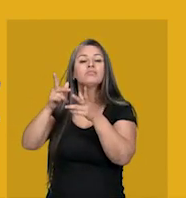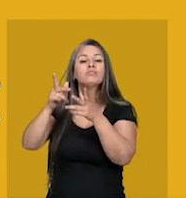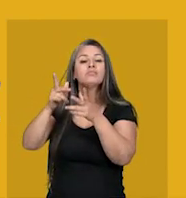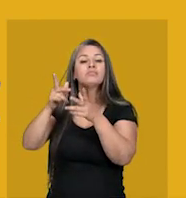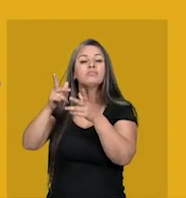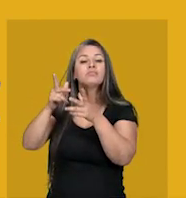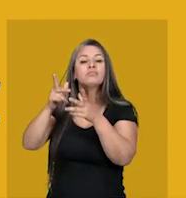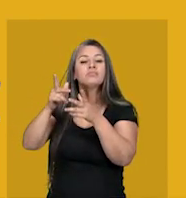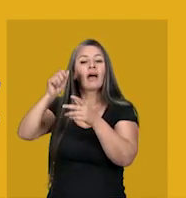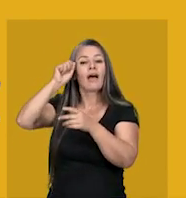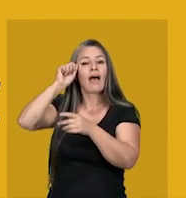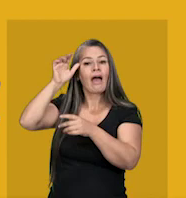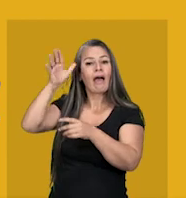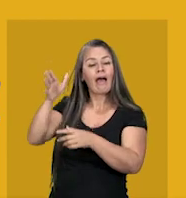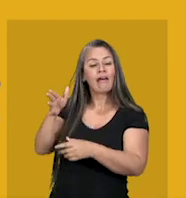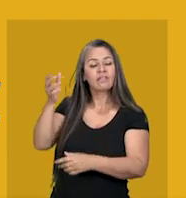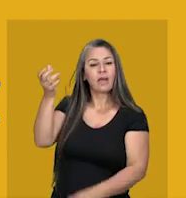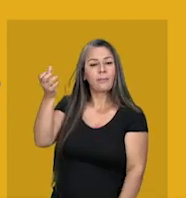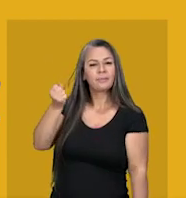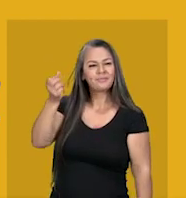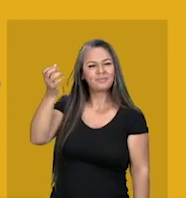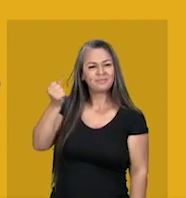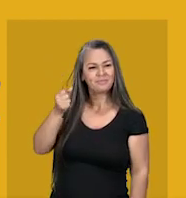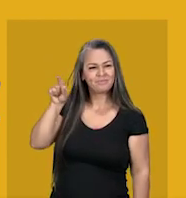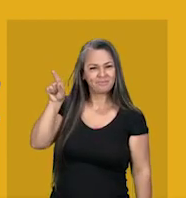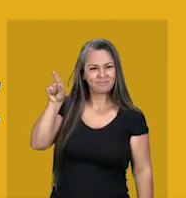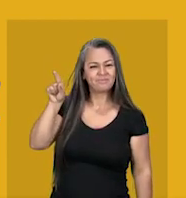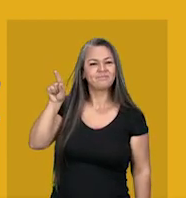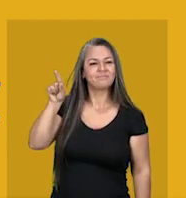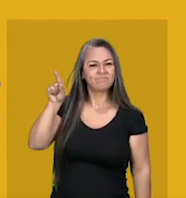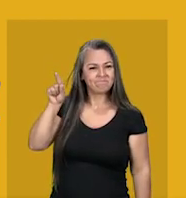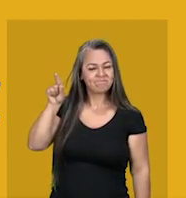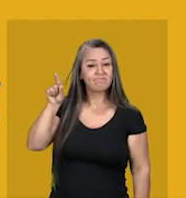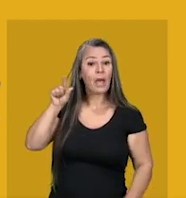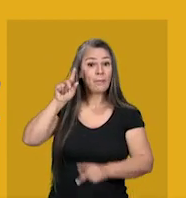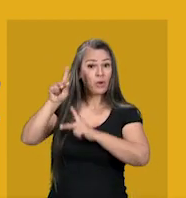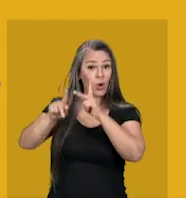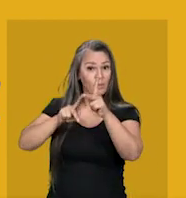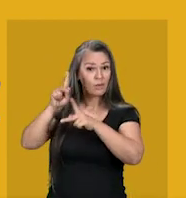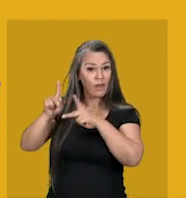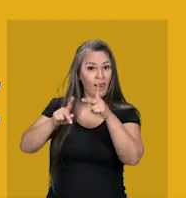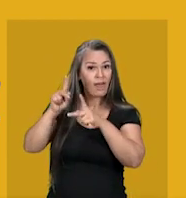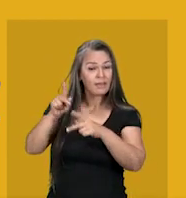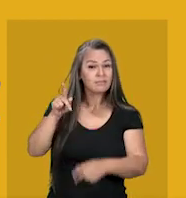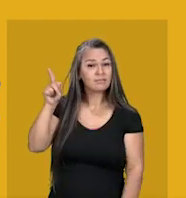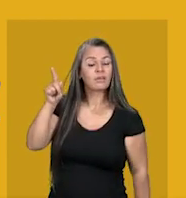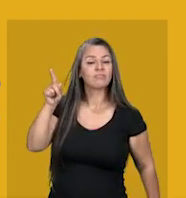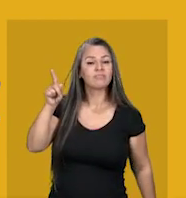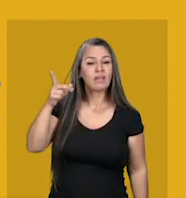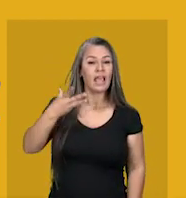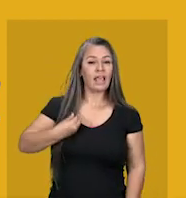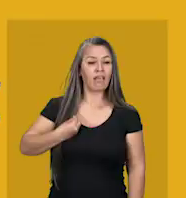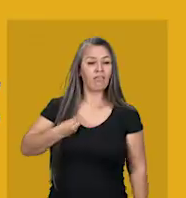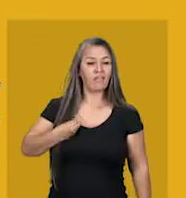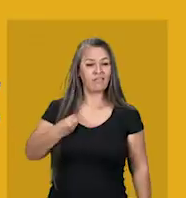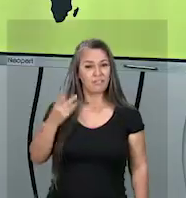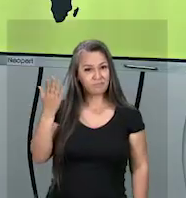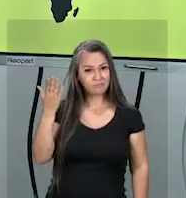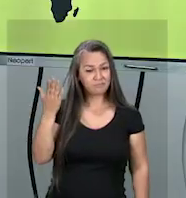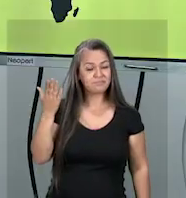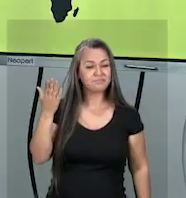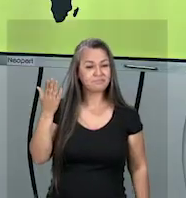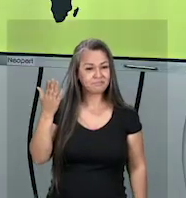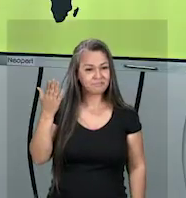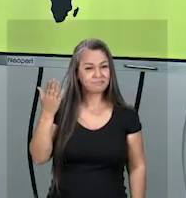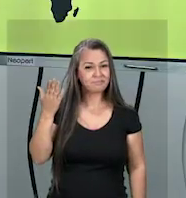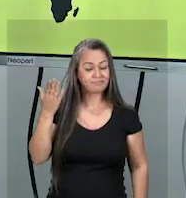África Branca, né? Ou seja, é a África do tipo de população que vivencia, que mora nessa região. Tá? Em